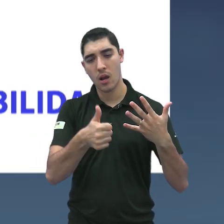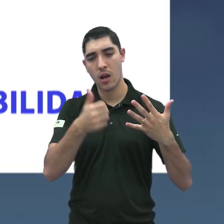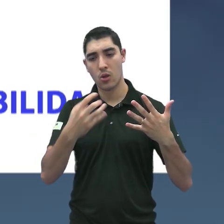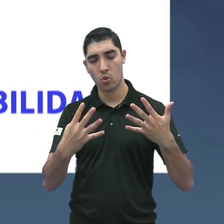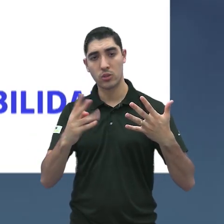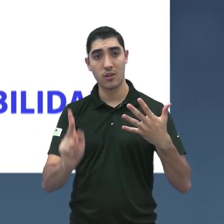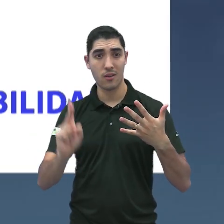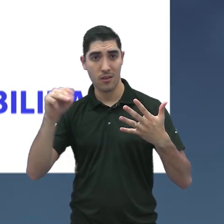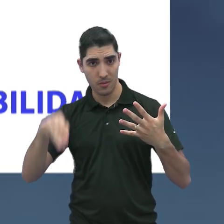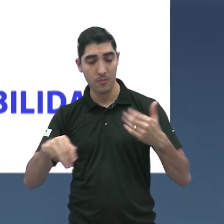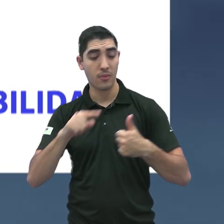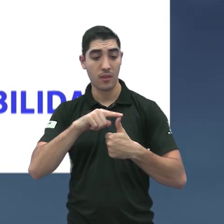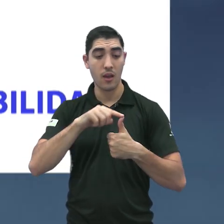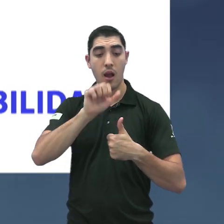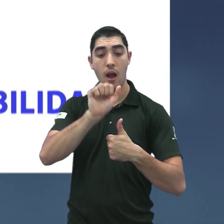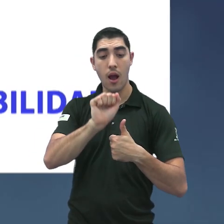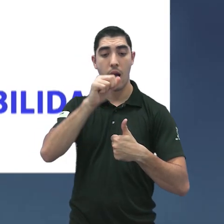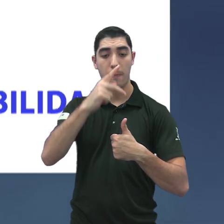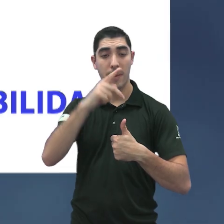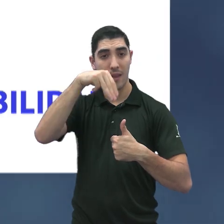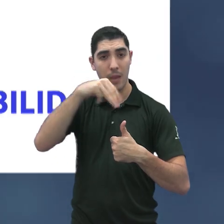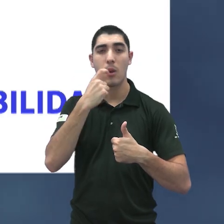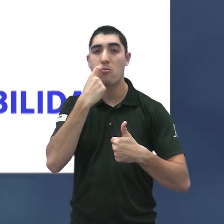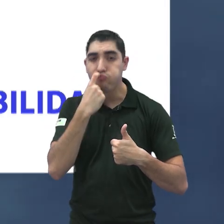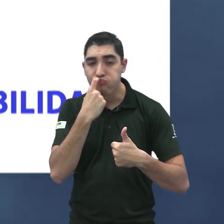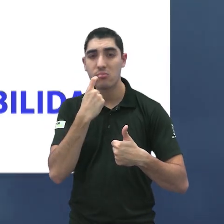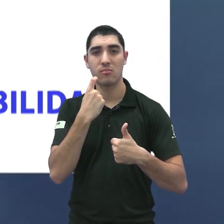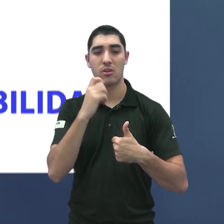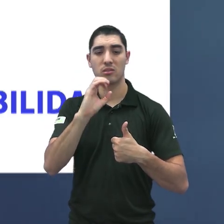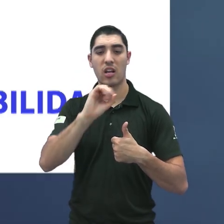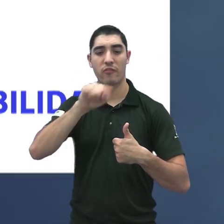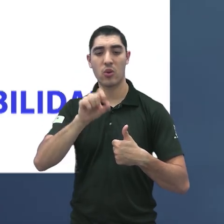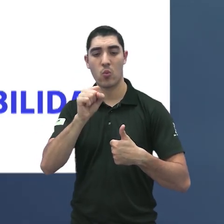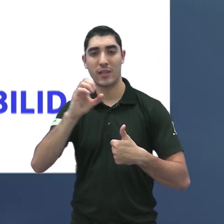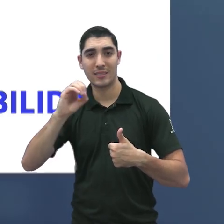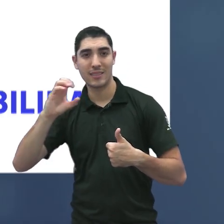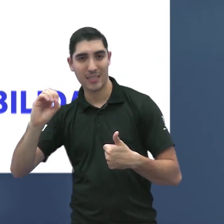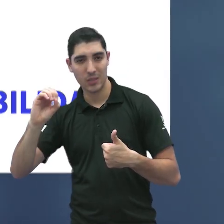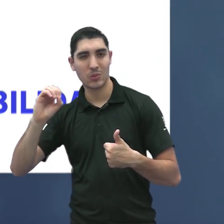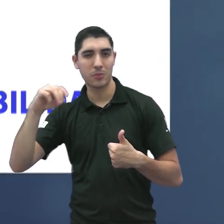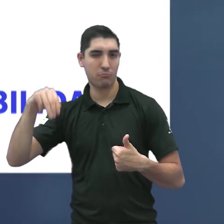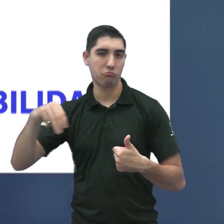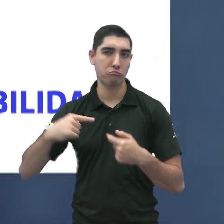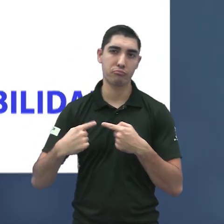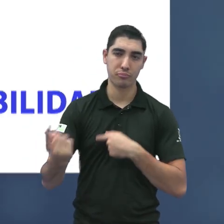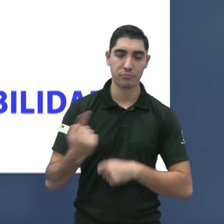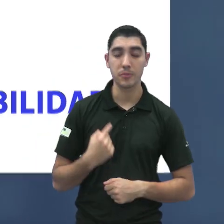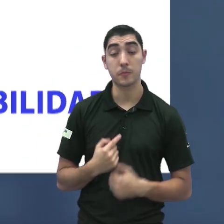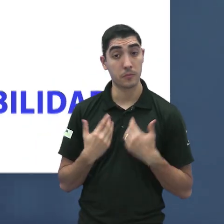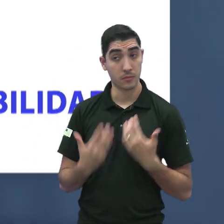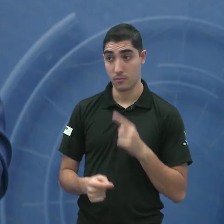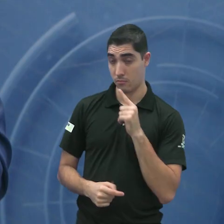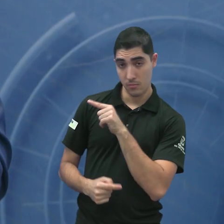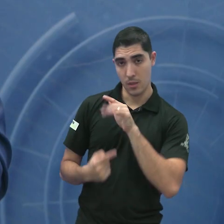14 quilômetros e o APM com menos de 1 quilômetro em operação no país, gente. Os